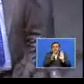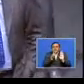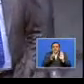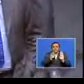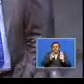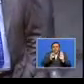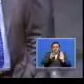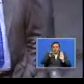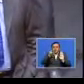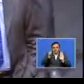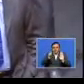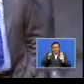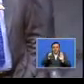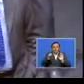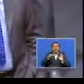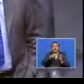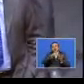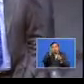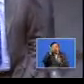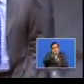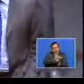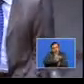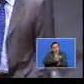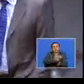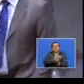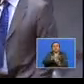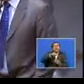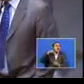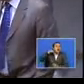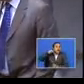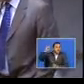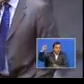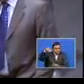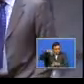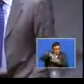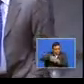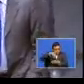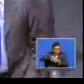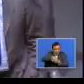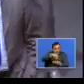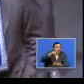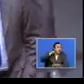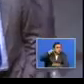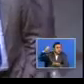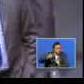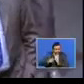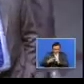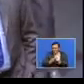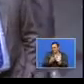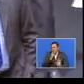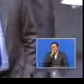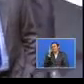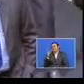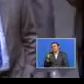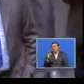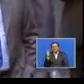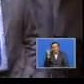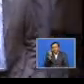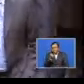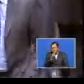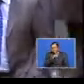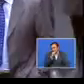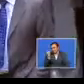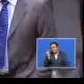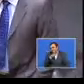editora Abril e colocar no mesmo nível da Carta Capital é quase uma piada, deve ser uma chacota.